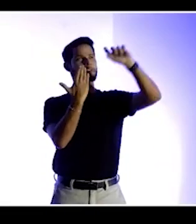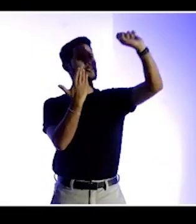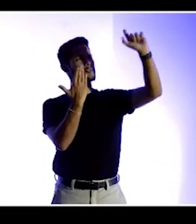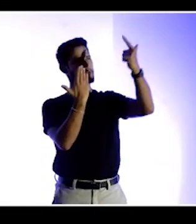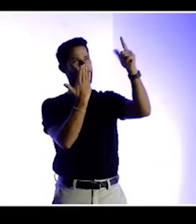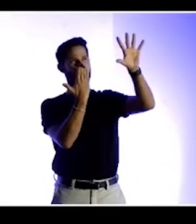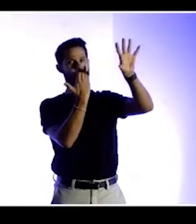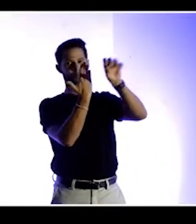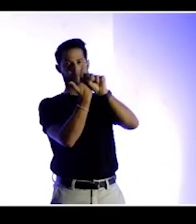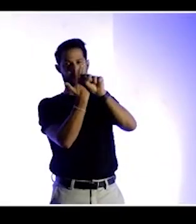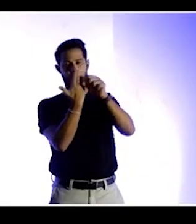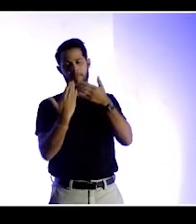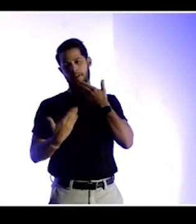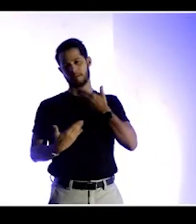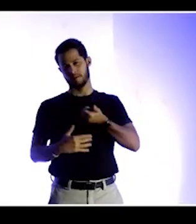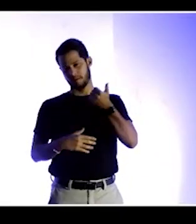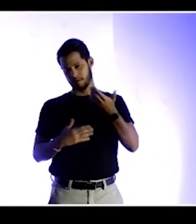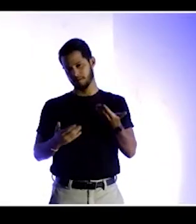até fica doente.